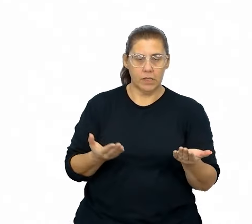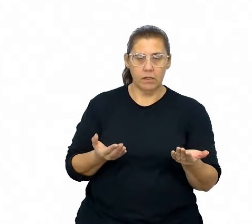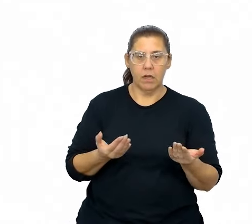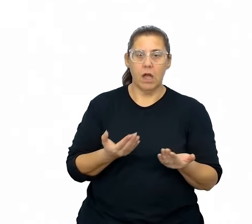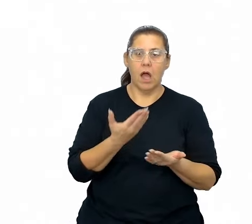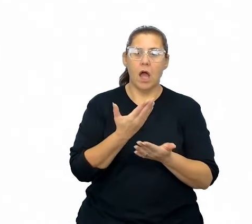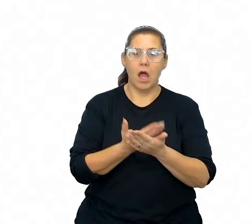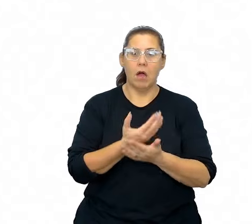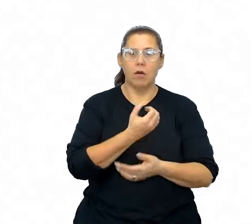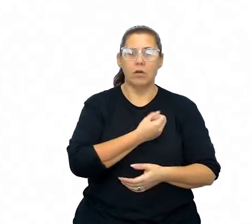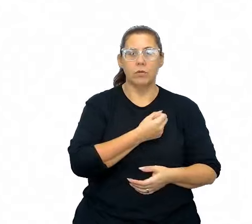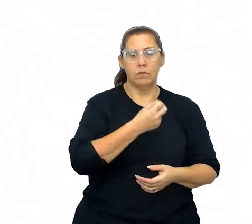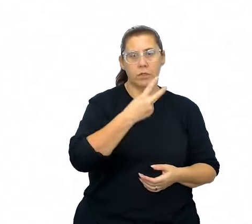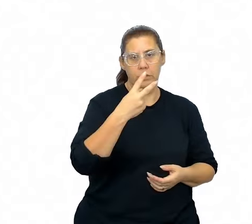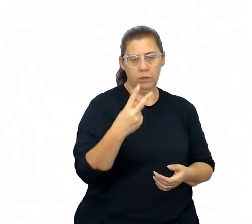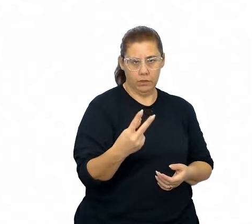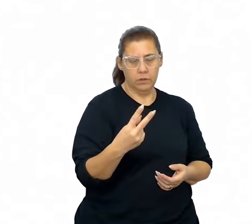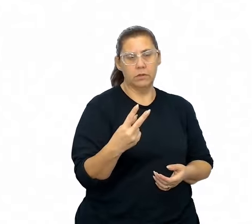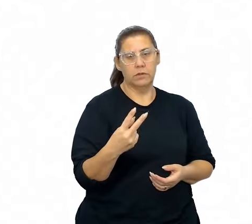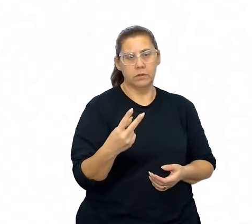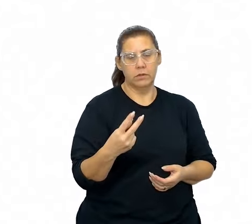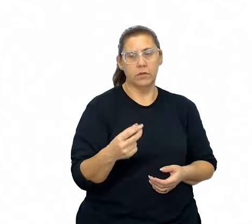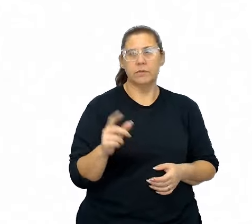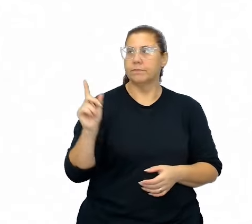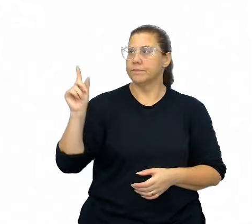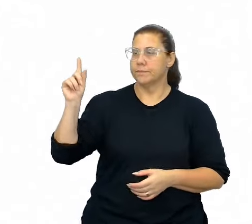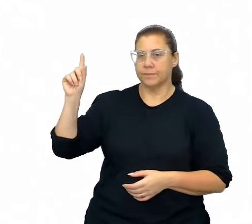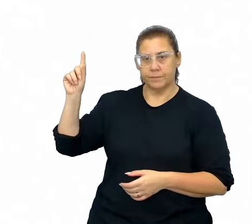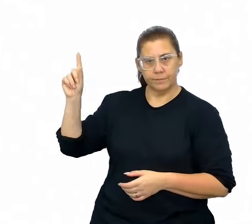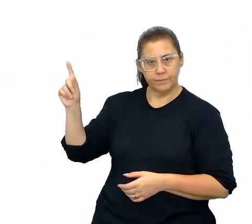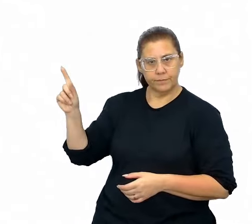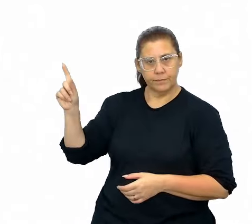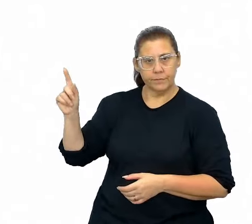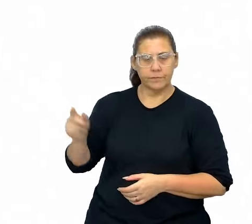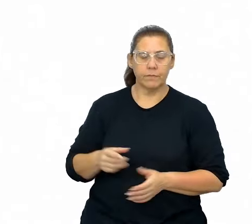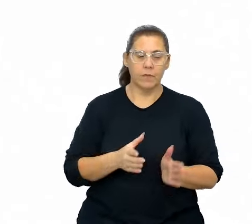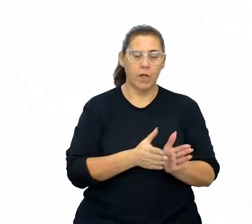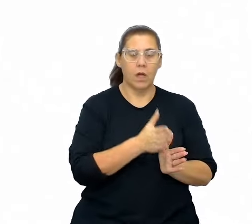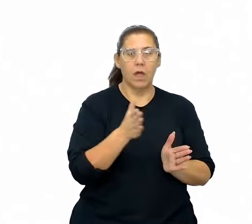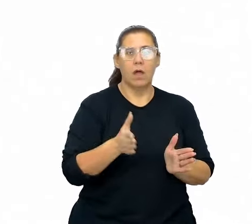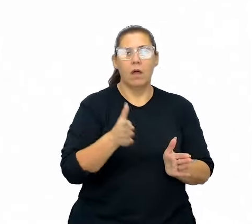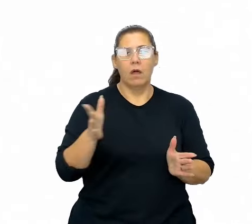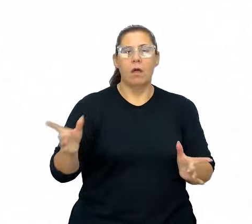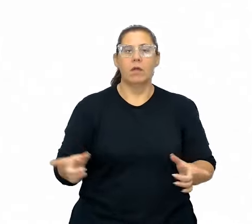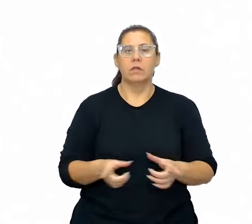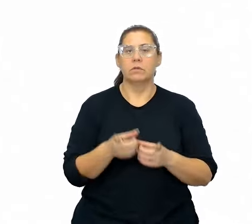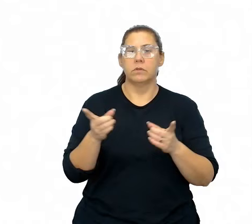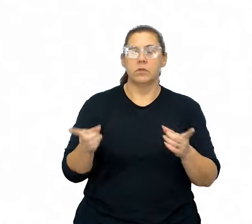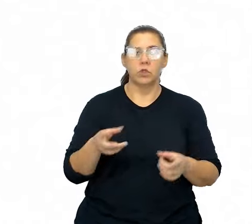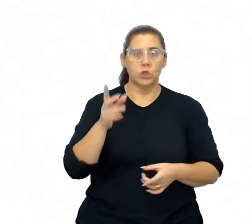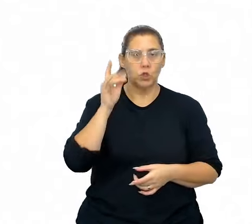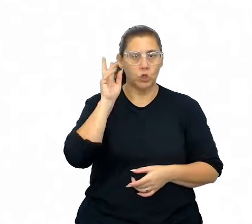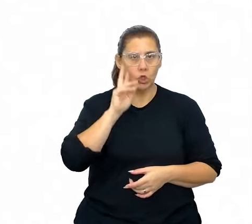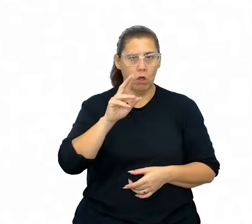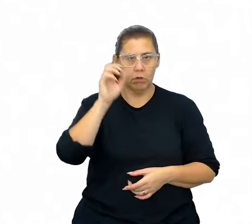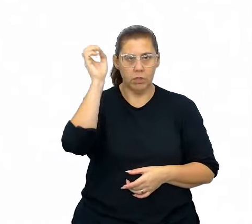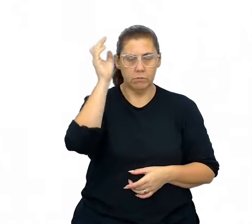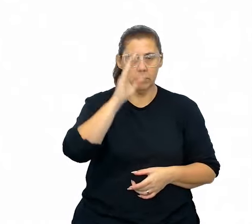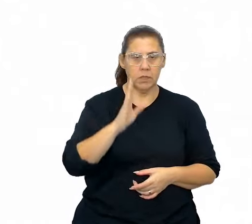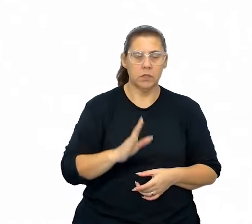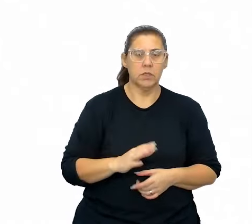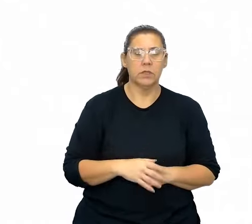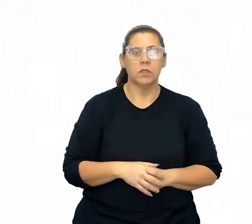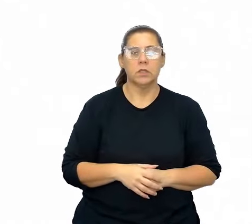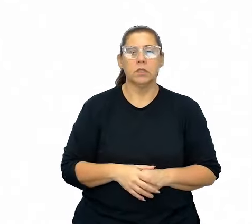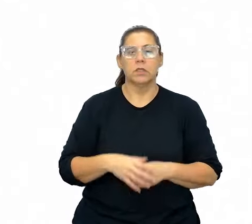temos a aula 2, que está na tela da sequência didática Lendas Brasileiras.